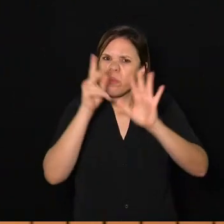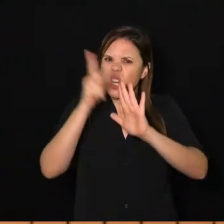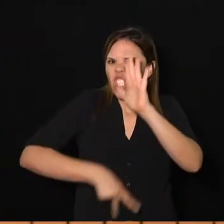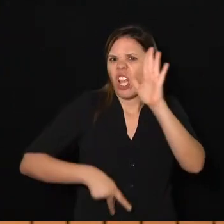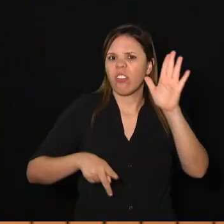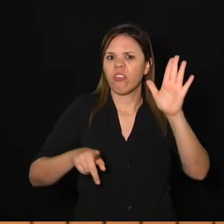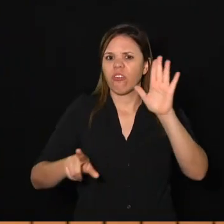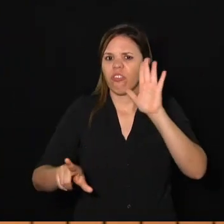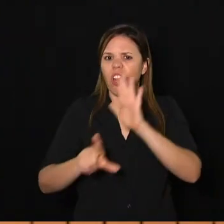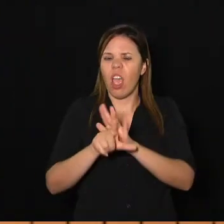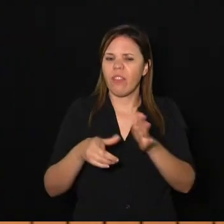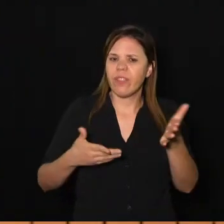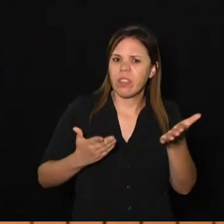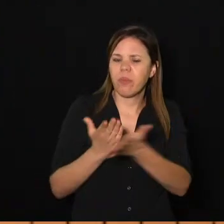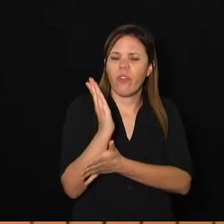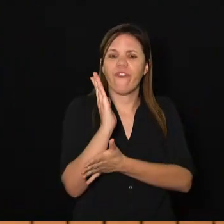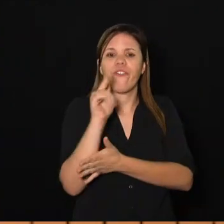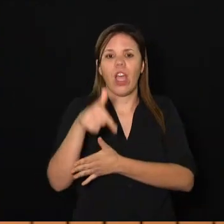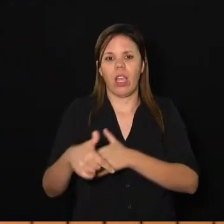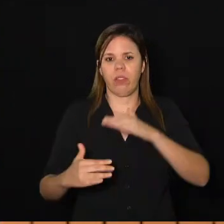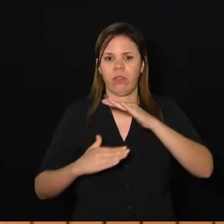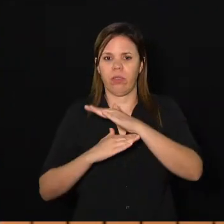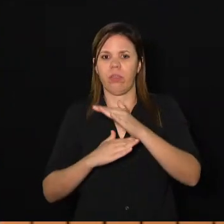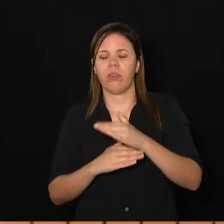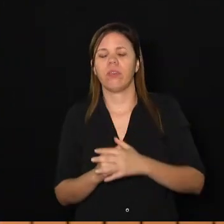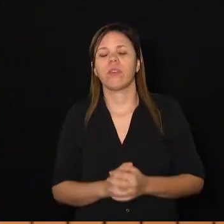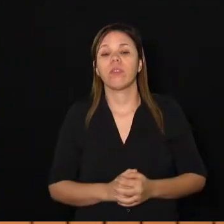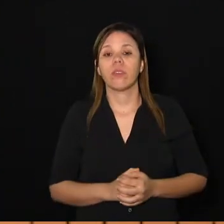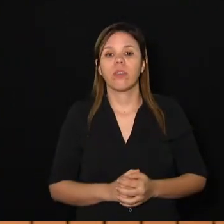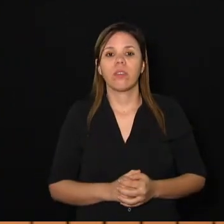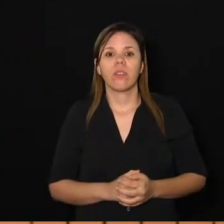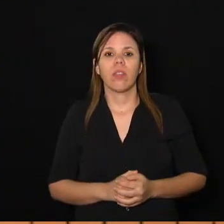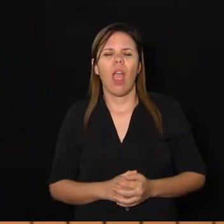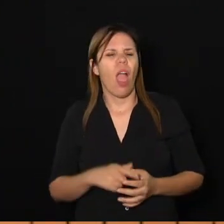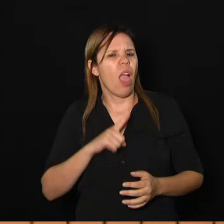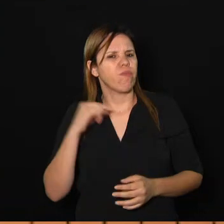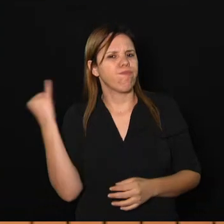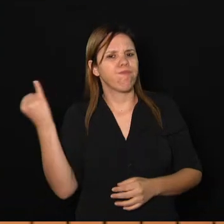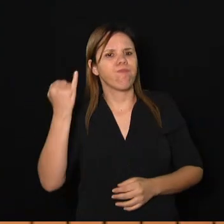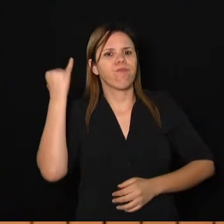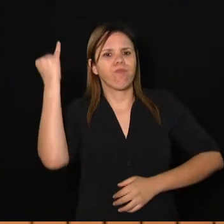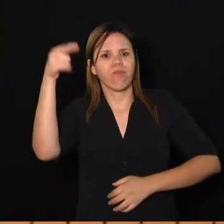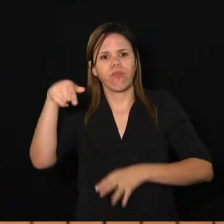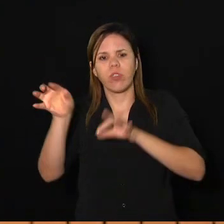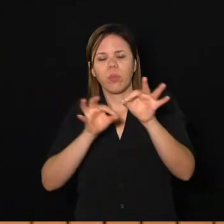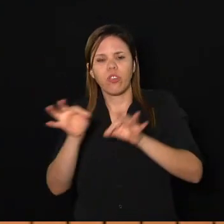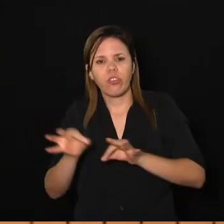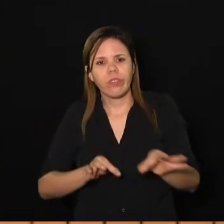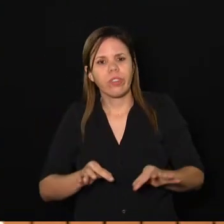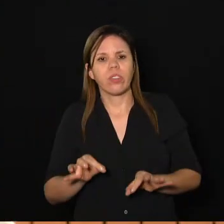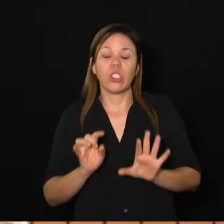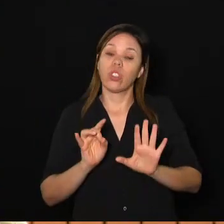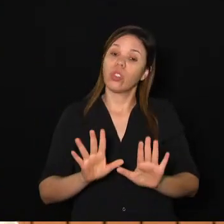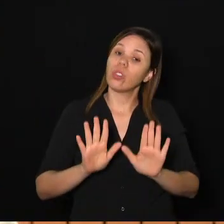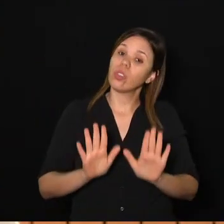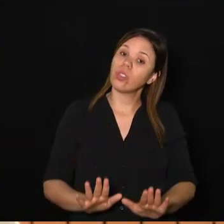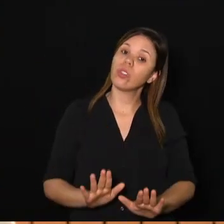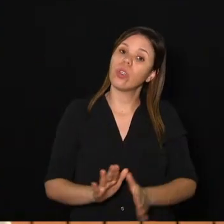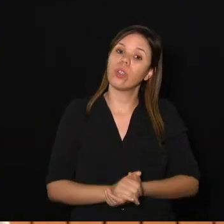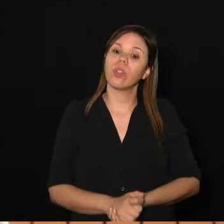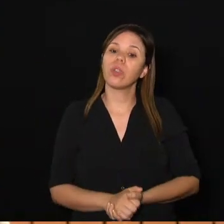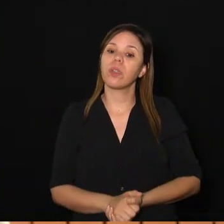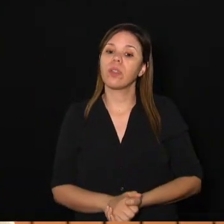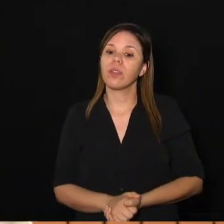aprovado por essa casa e a gente para a gente é muito importante esse projeto não até porque a gente tem